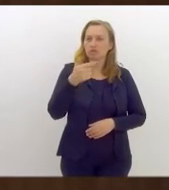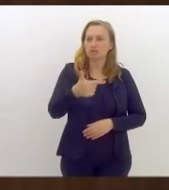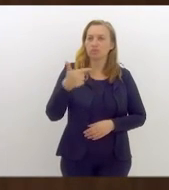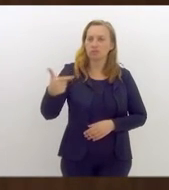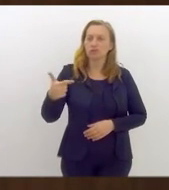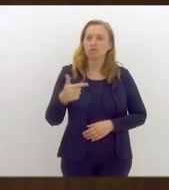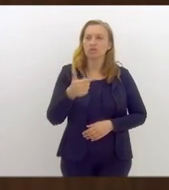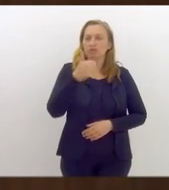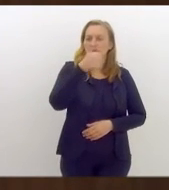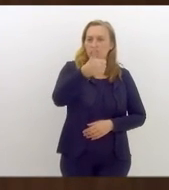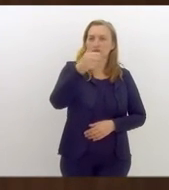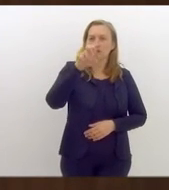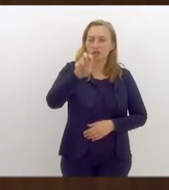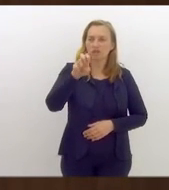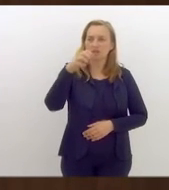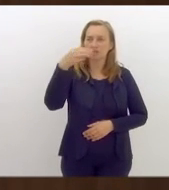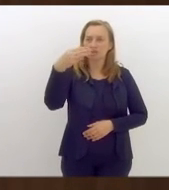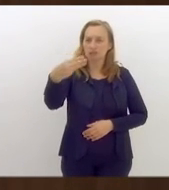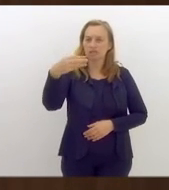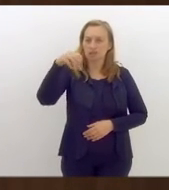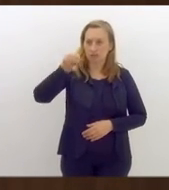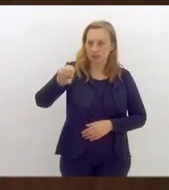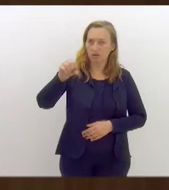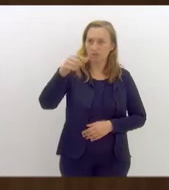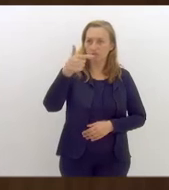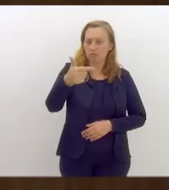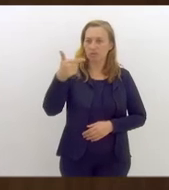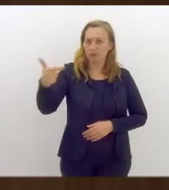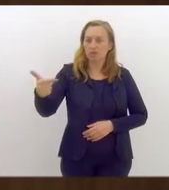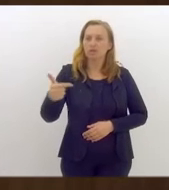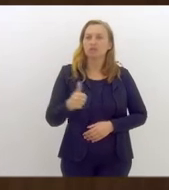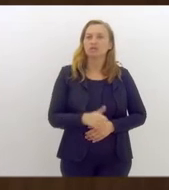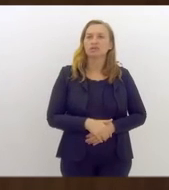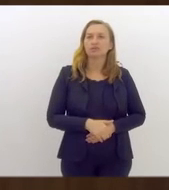2022, 1539 de 2022,